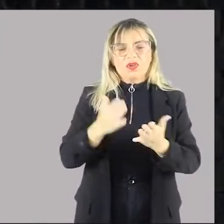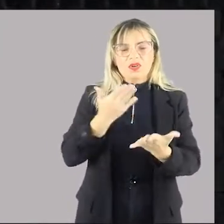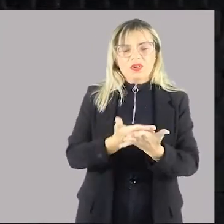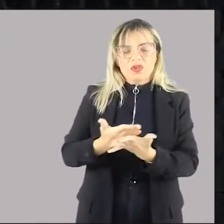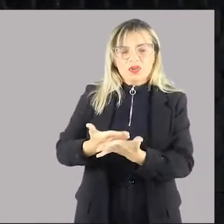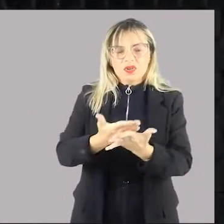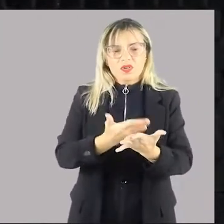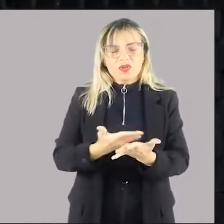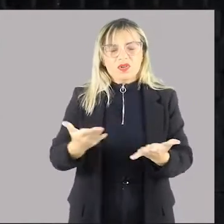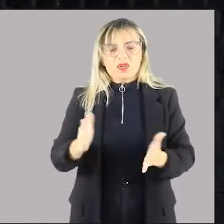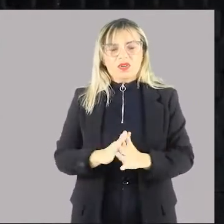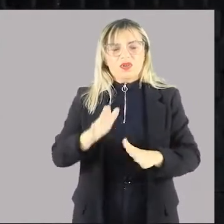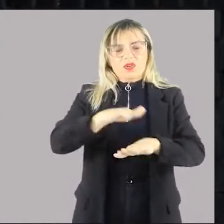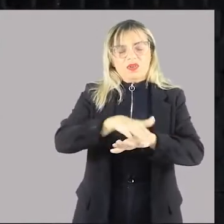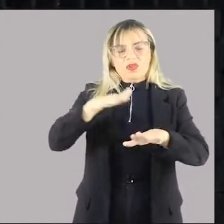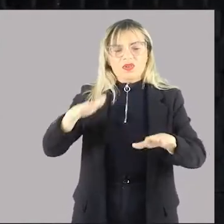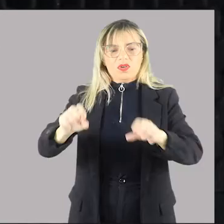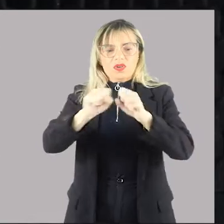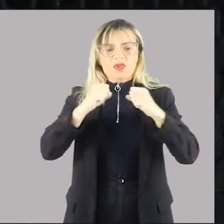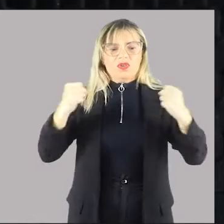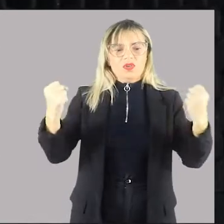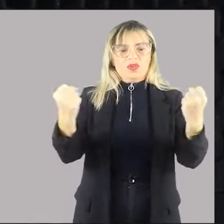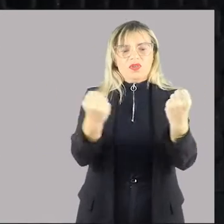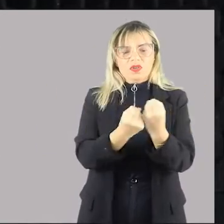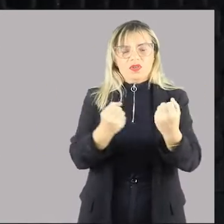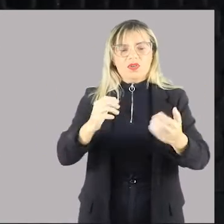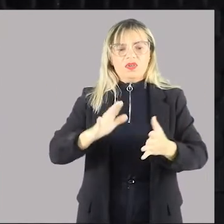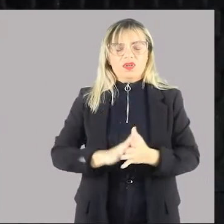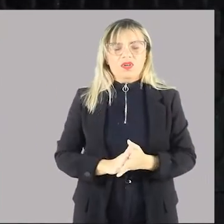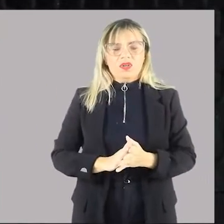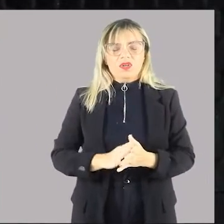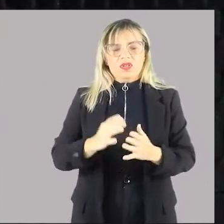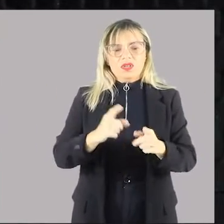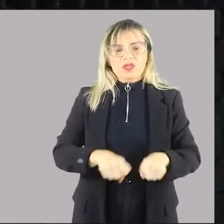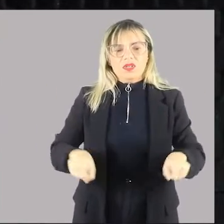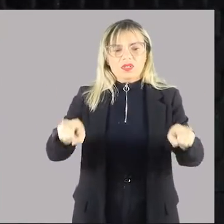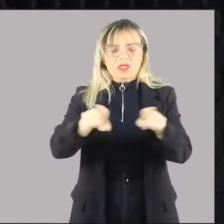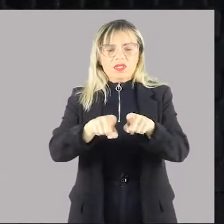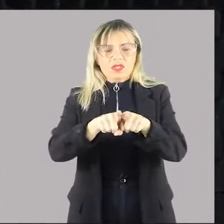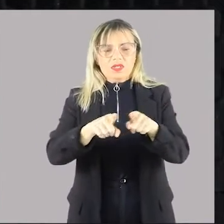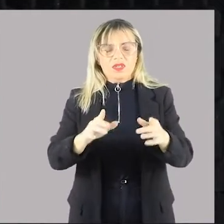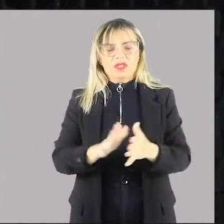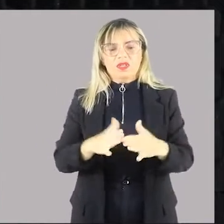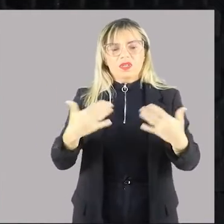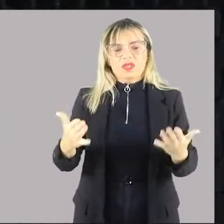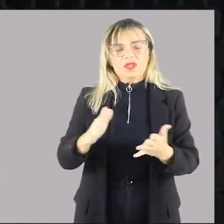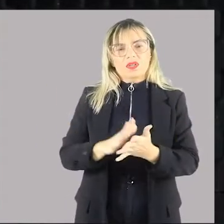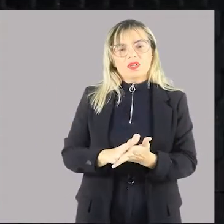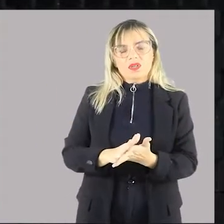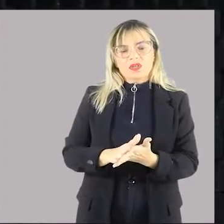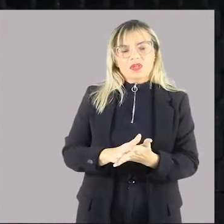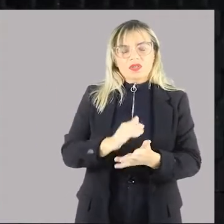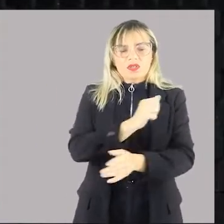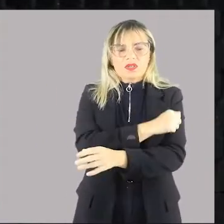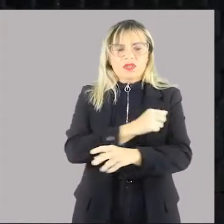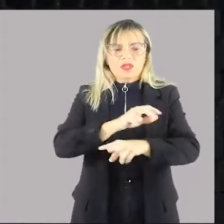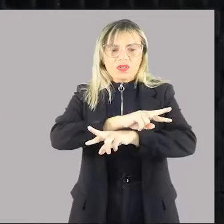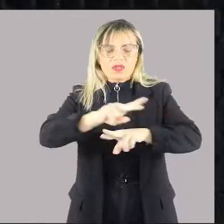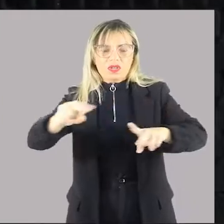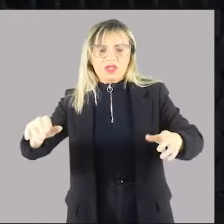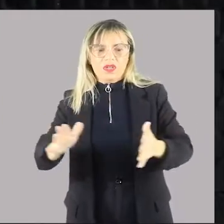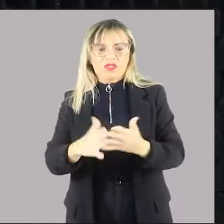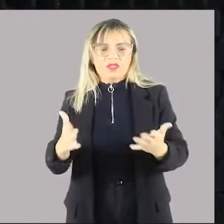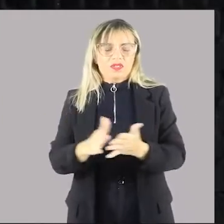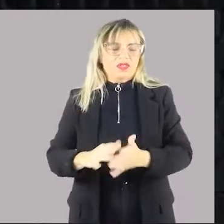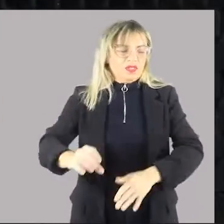teremos a exclusão social, né? Também, galera, de muitos